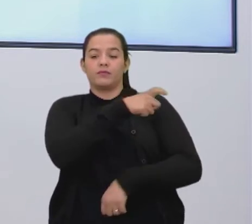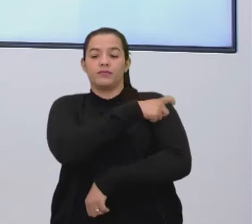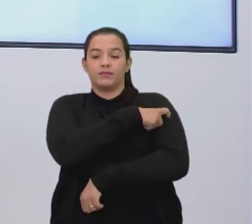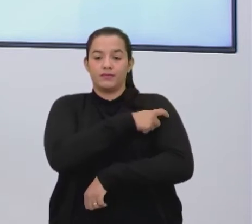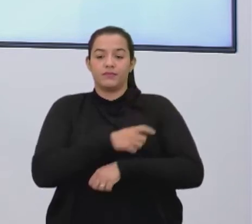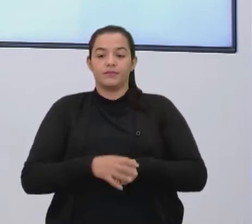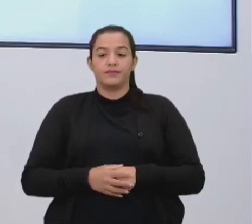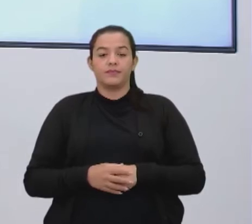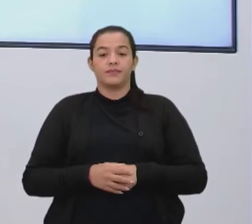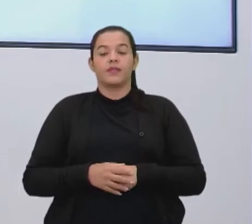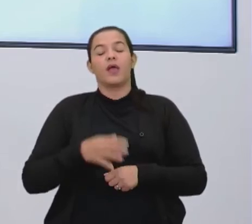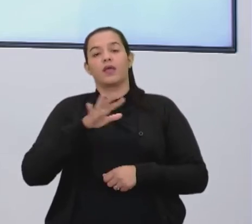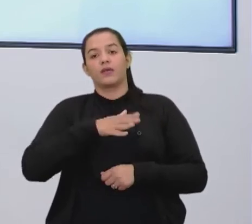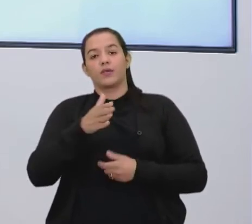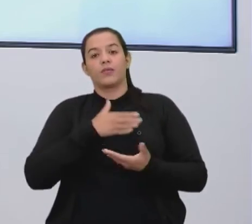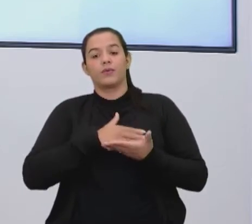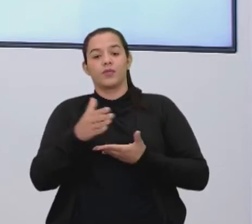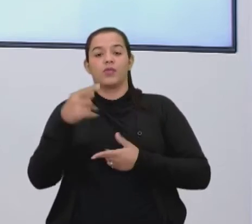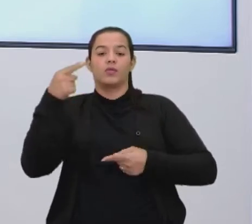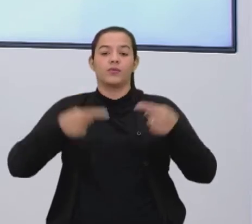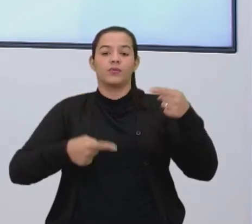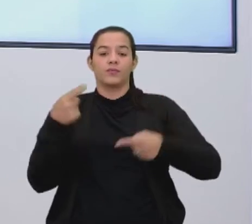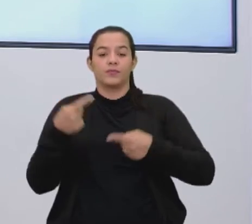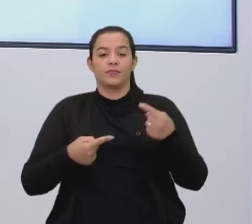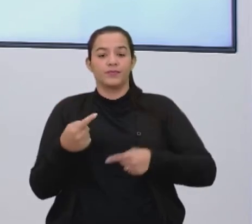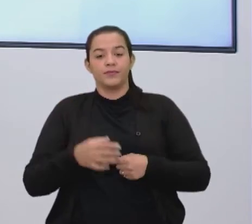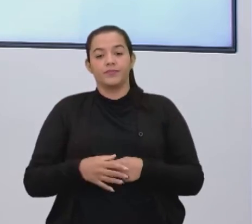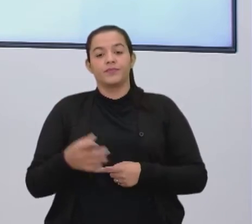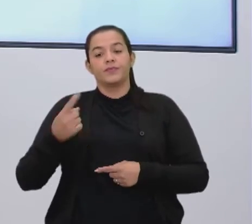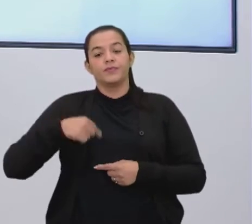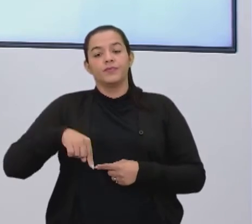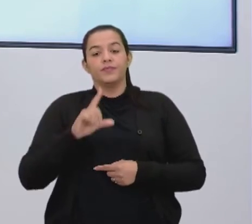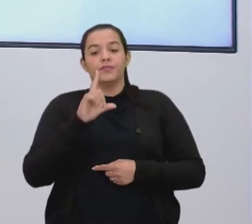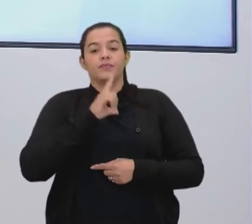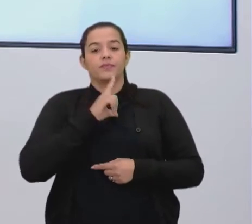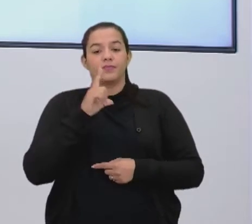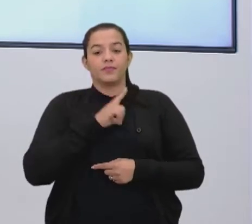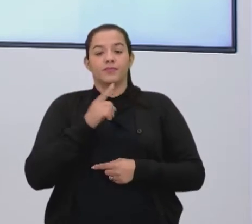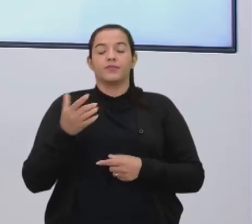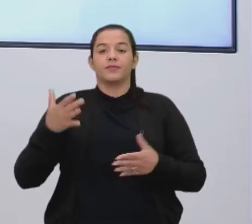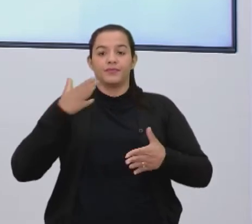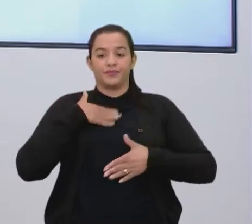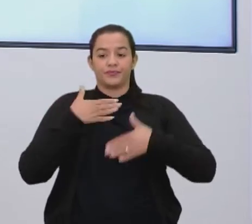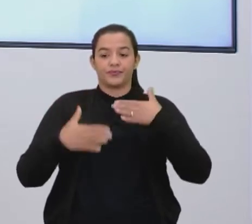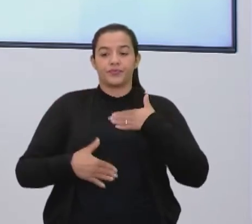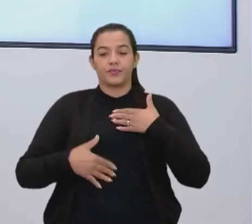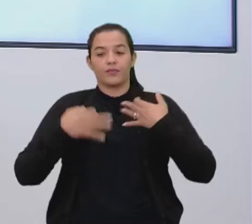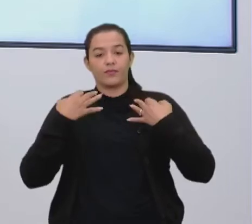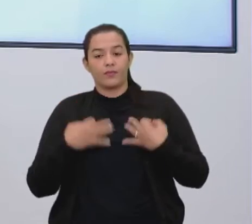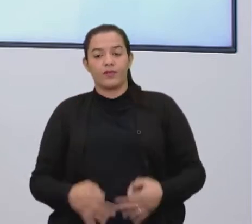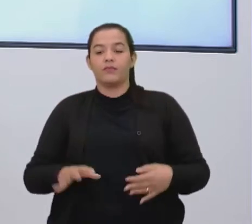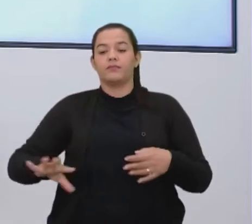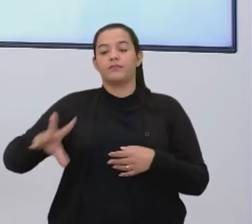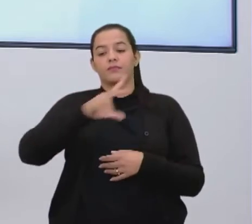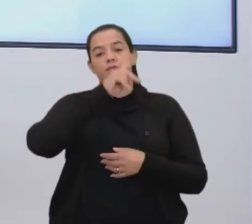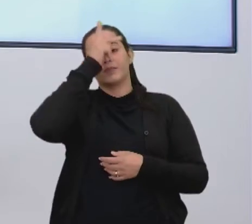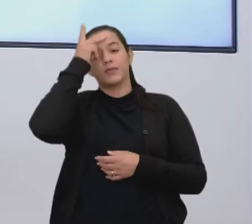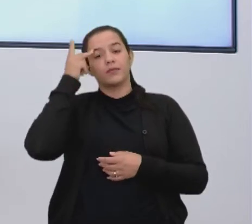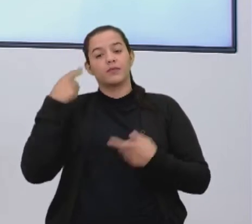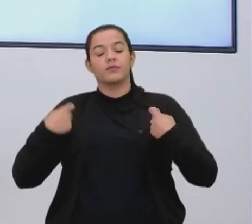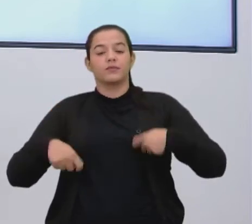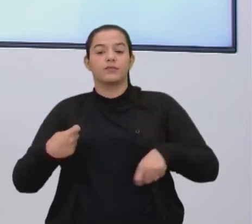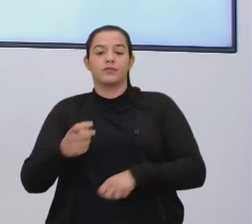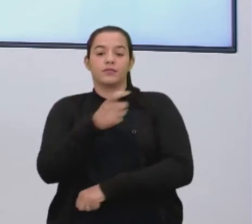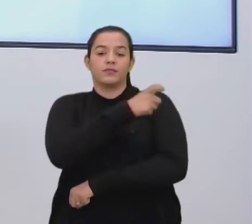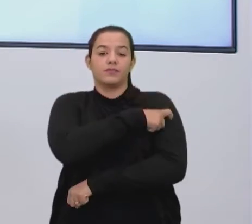E aí começou o debate. Se a gente entende que, para a gente ter uma imunidade coerente, todas as pessoas precisam estar